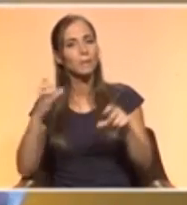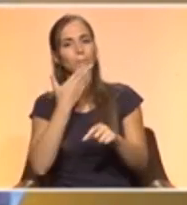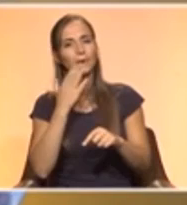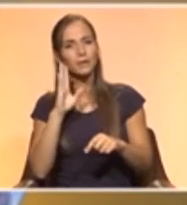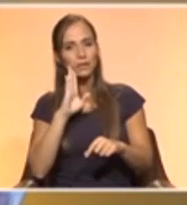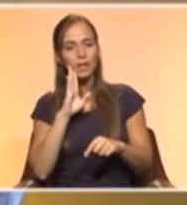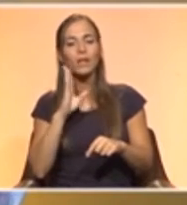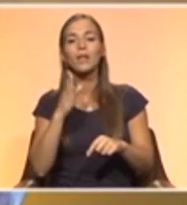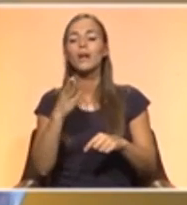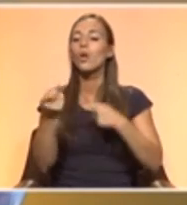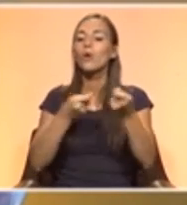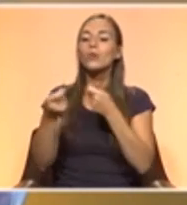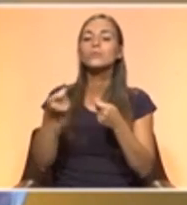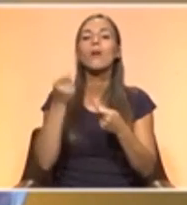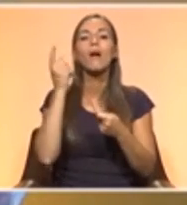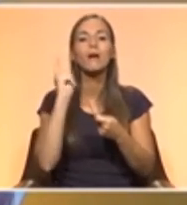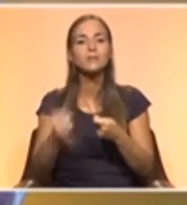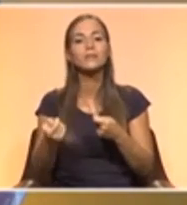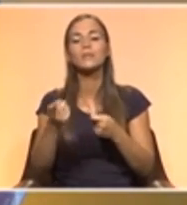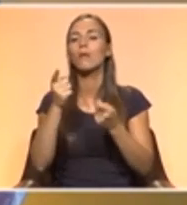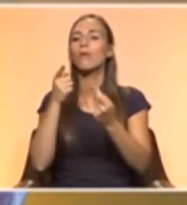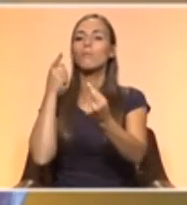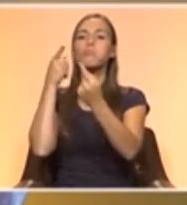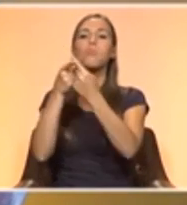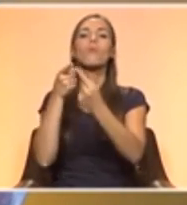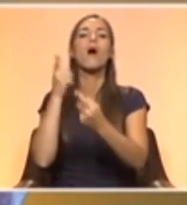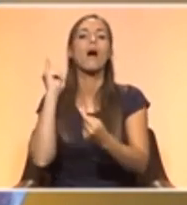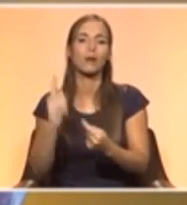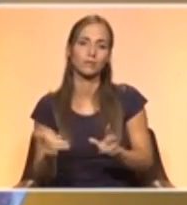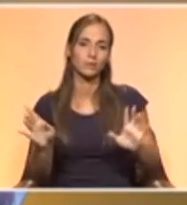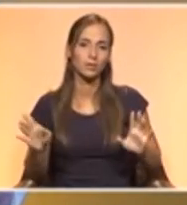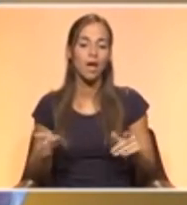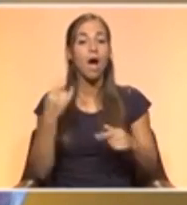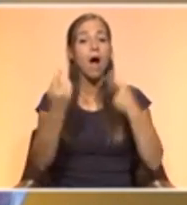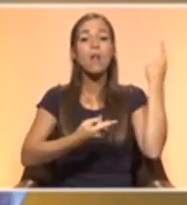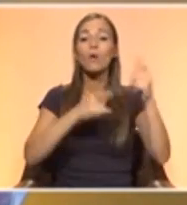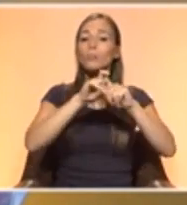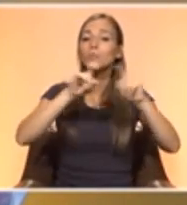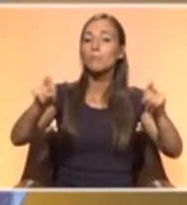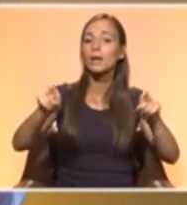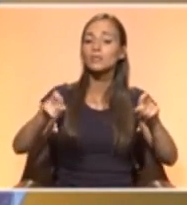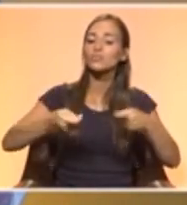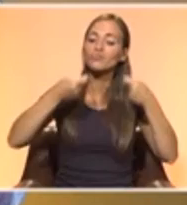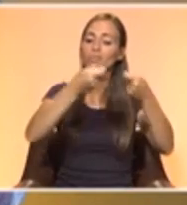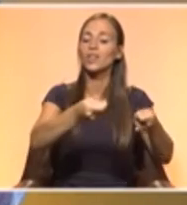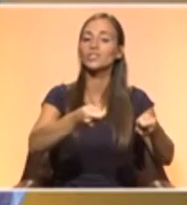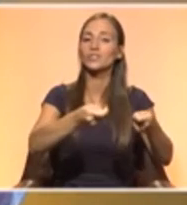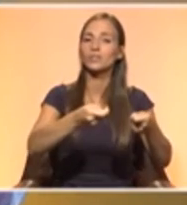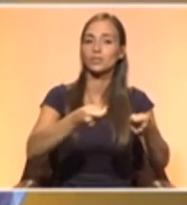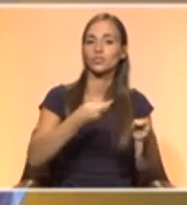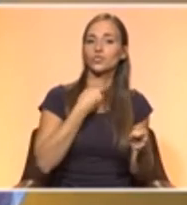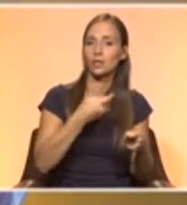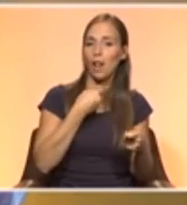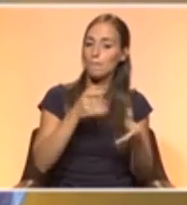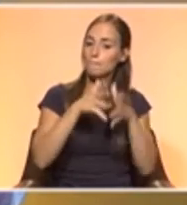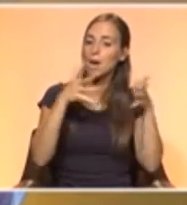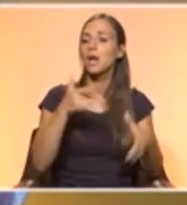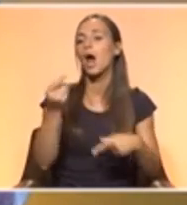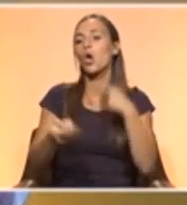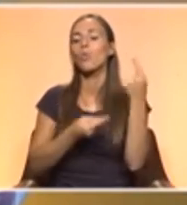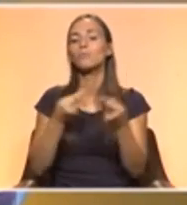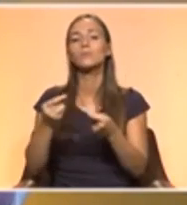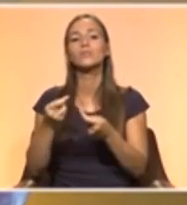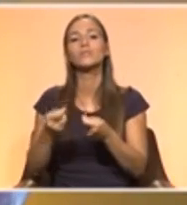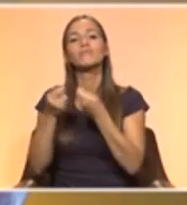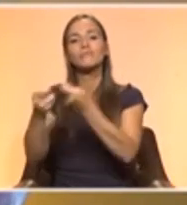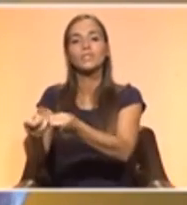dos negócios e do do público alvo eh Há empresas que já podem investir mais no digital do que no tradicional agora O interessante é que eh